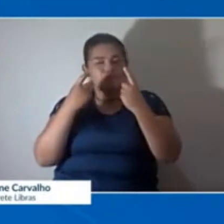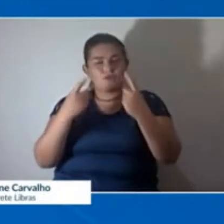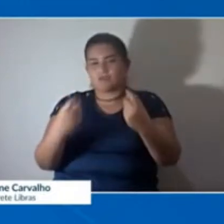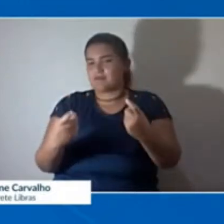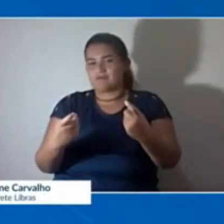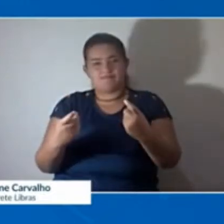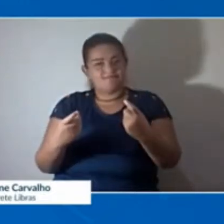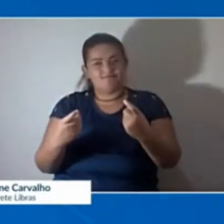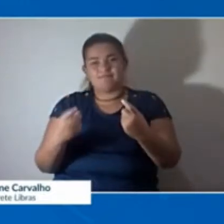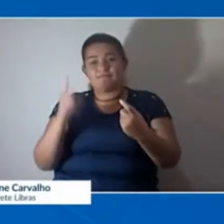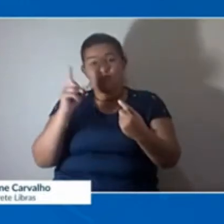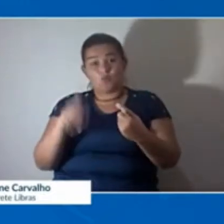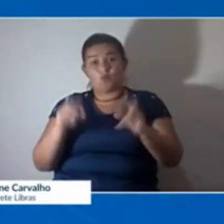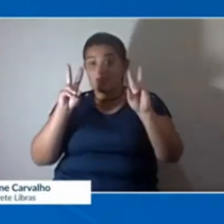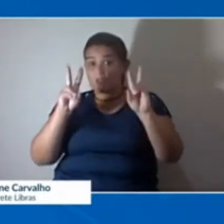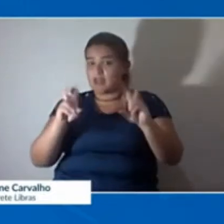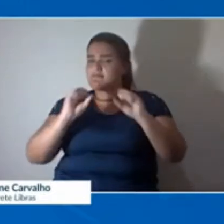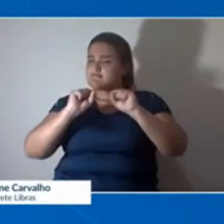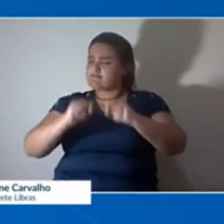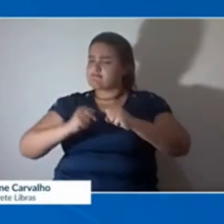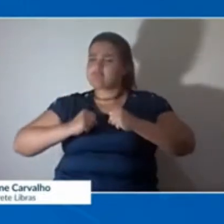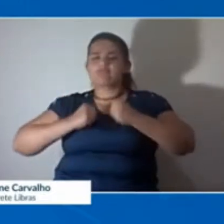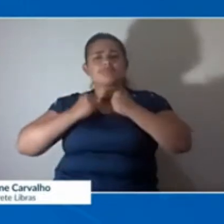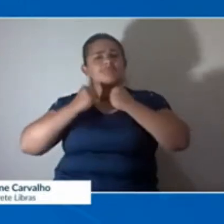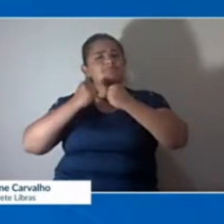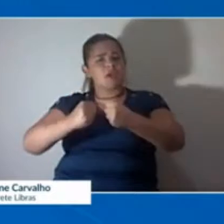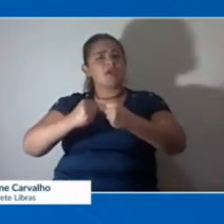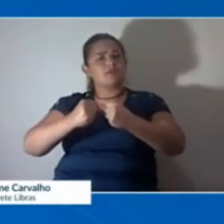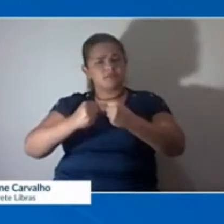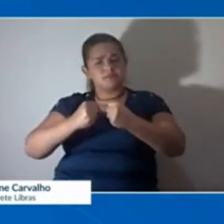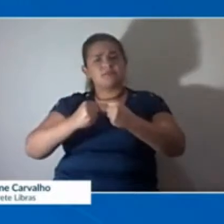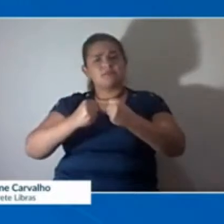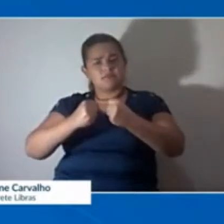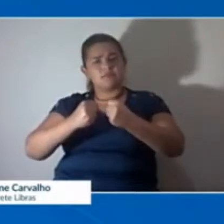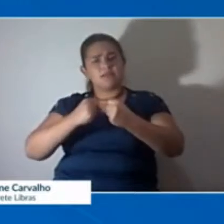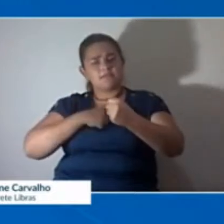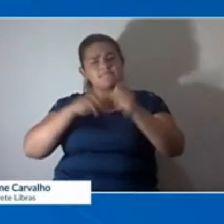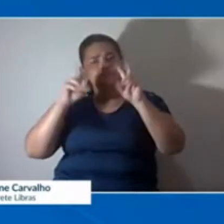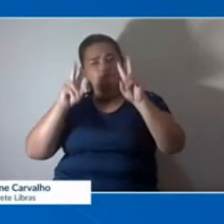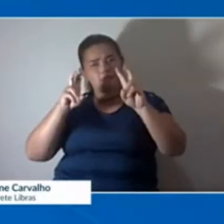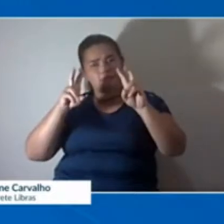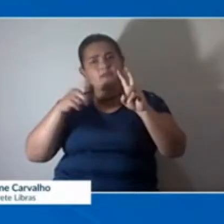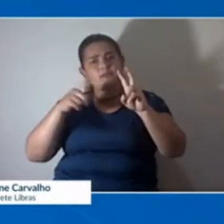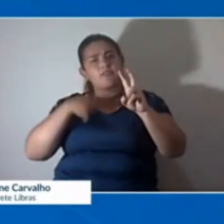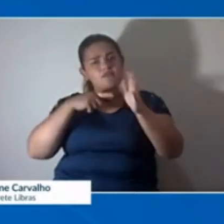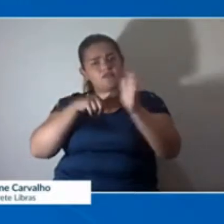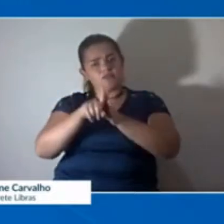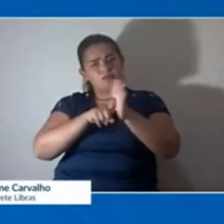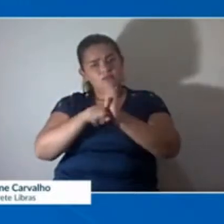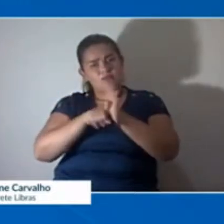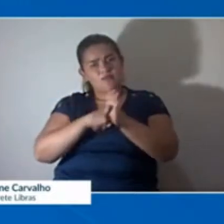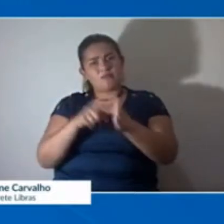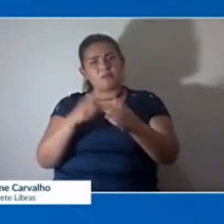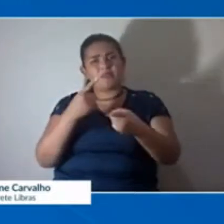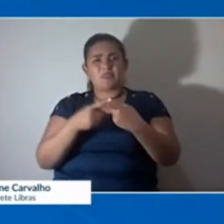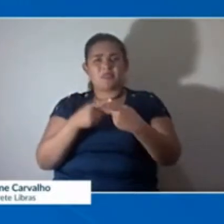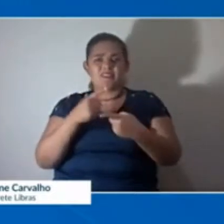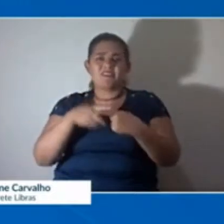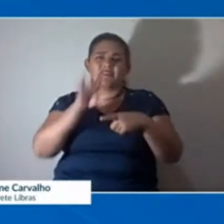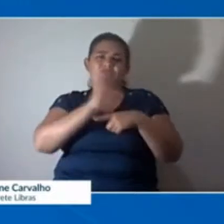é resistência. Para a gente abordar esse tema, a gente fez uma pesquisa, porque, assim, os